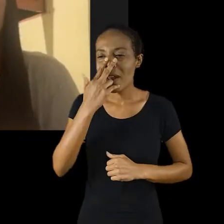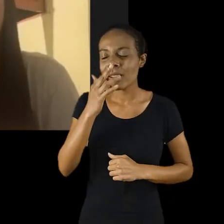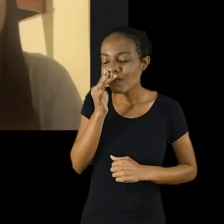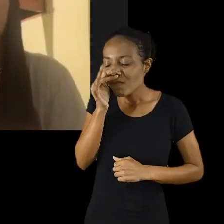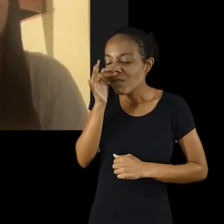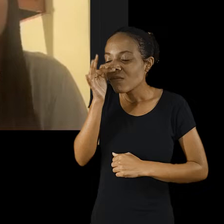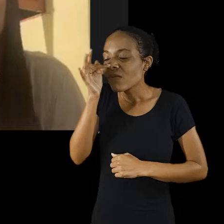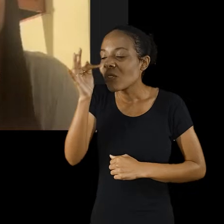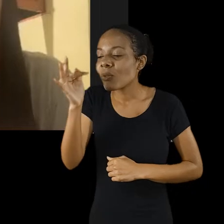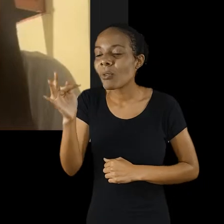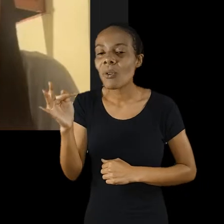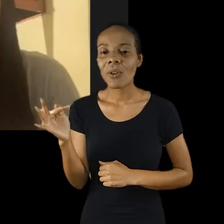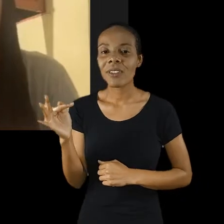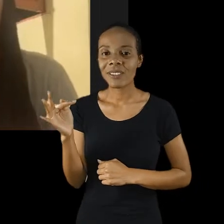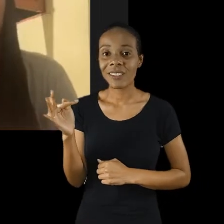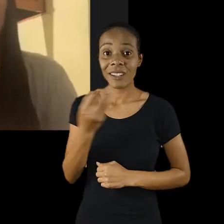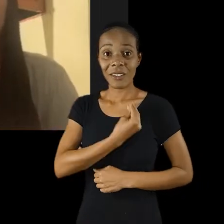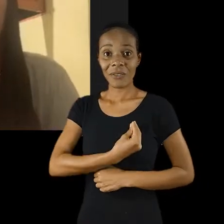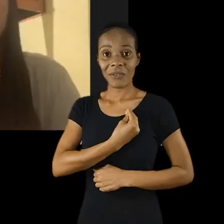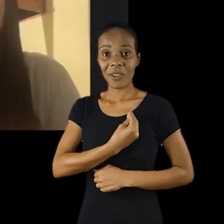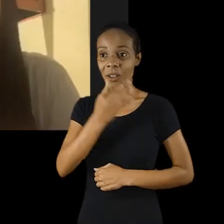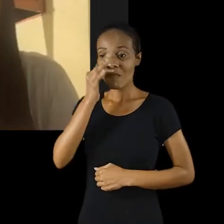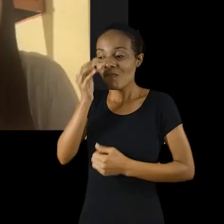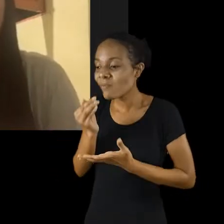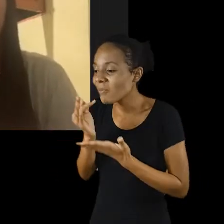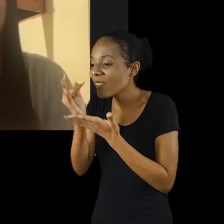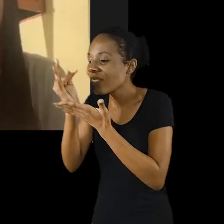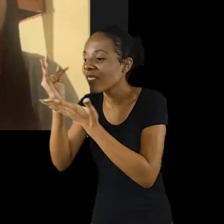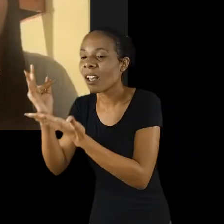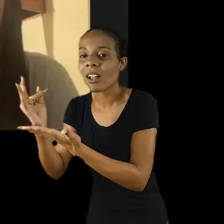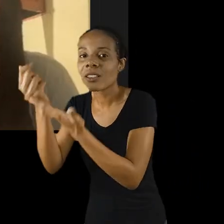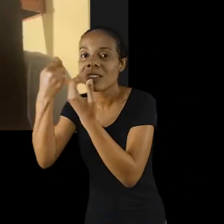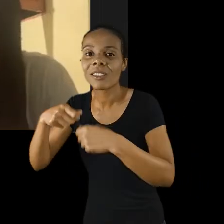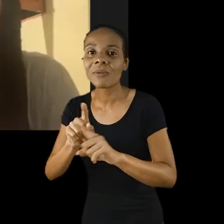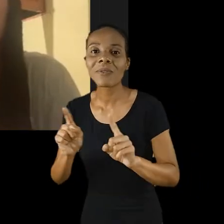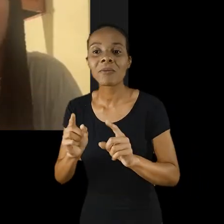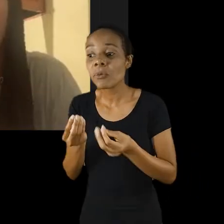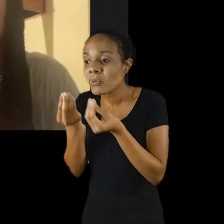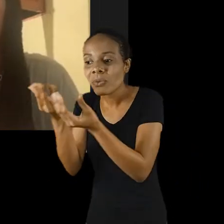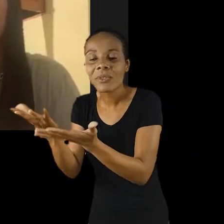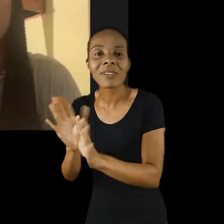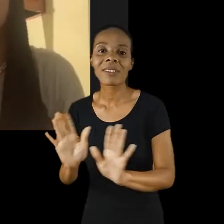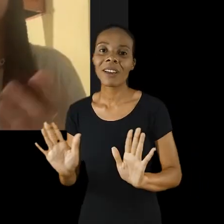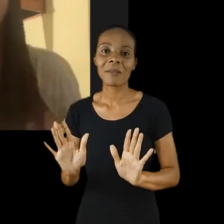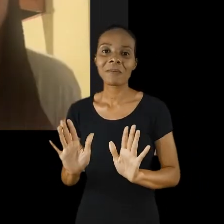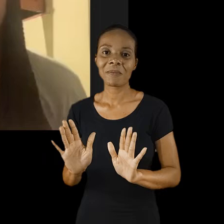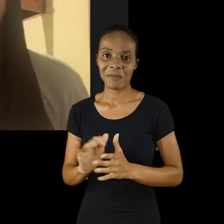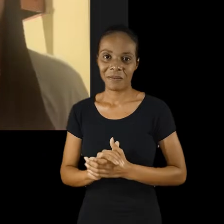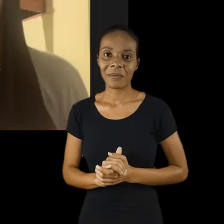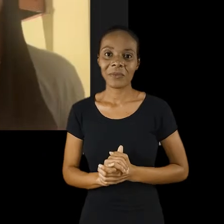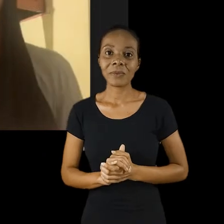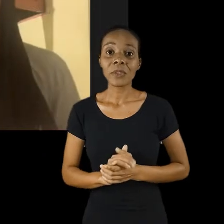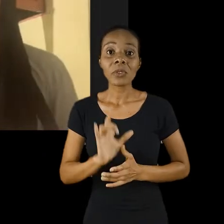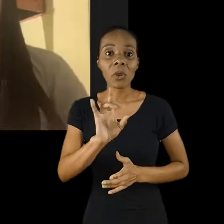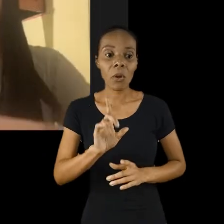dar flores em vidas para as nossas. Não é justo com a nossa existência a gente não dizer o quanto a gente ama uma travesti,